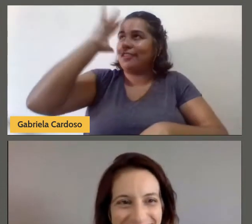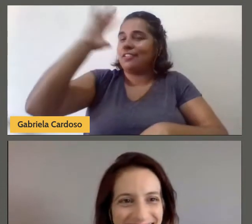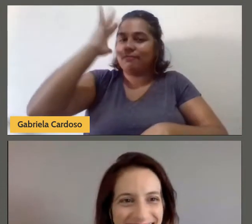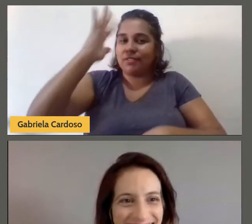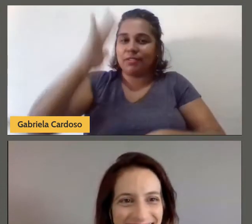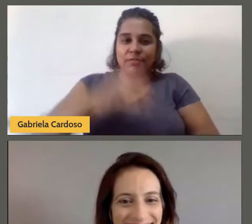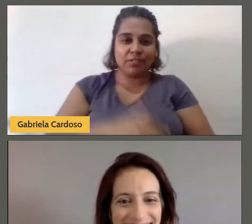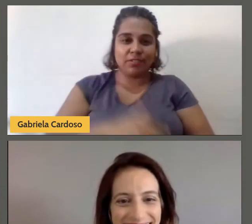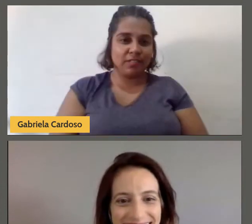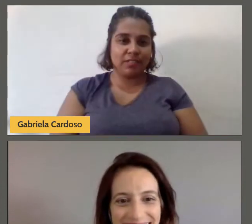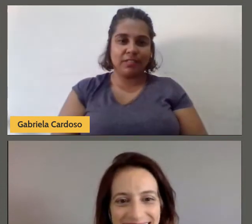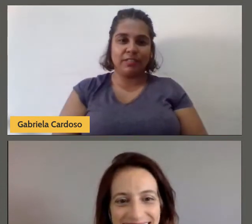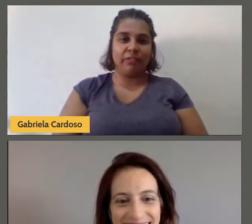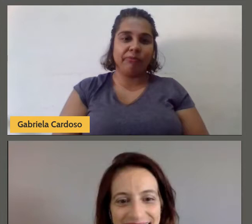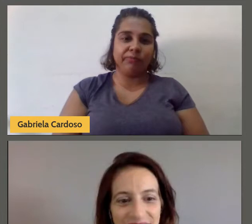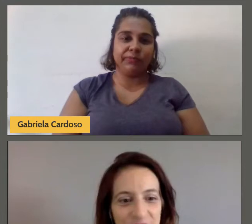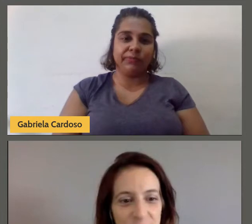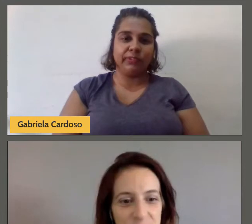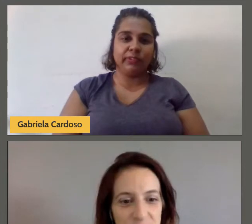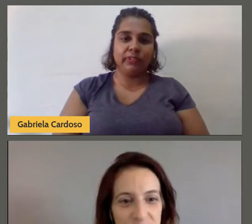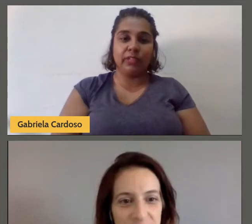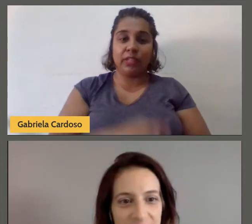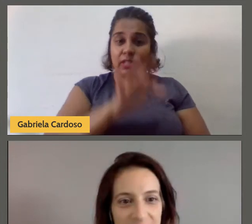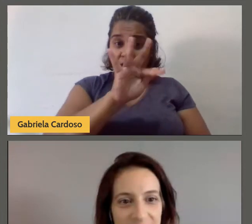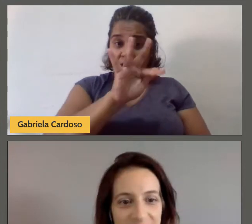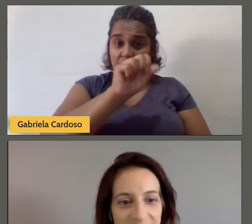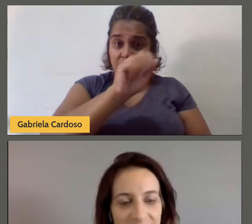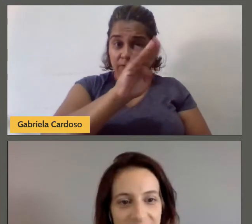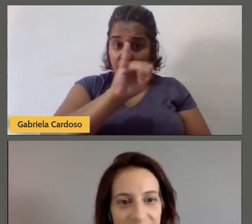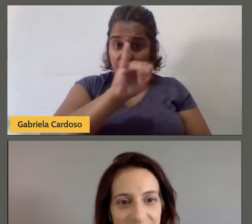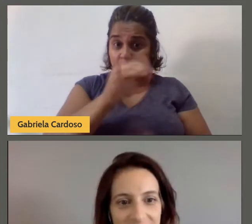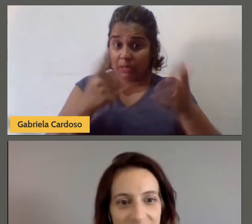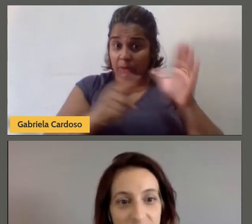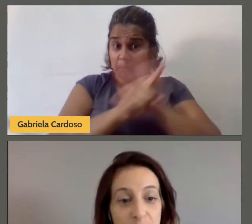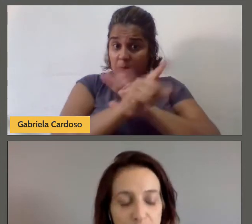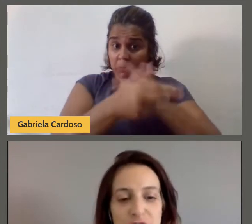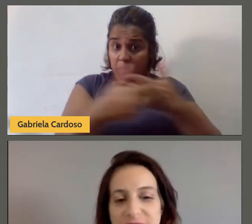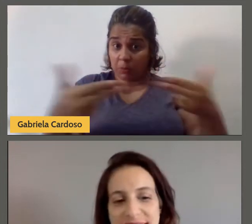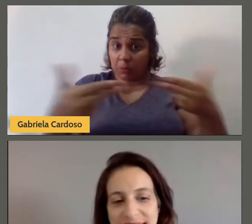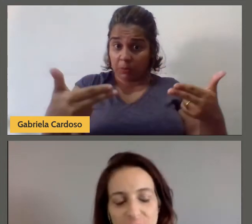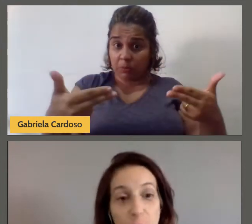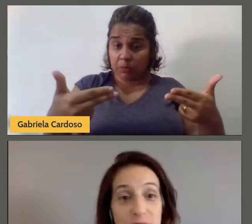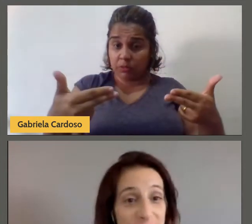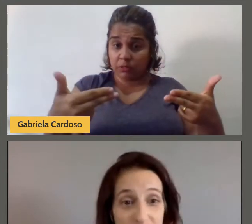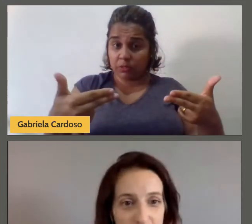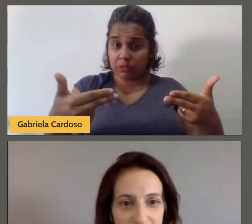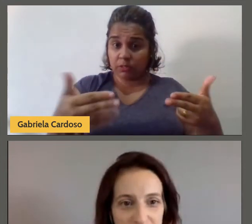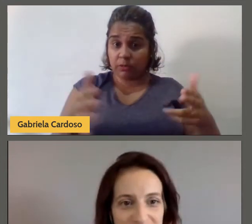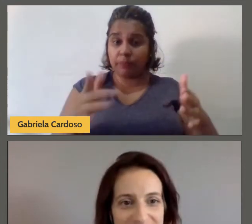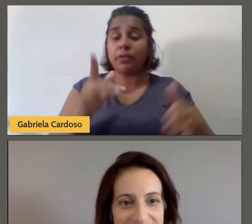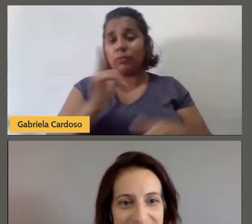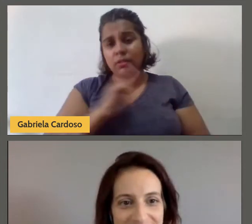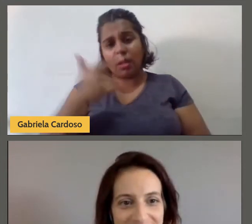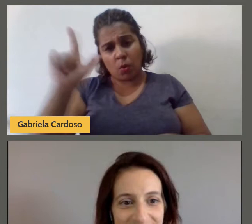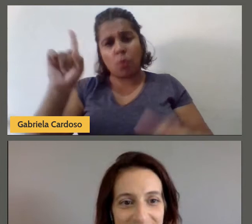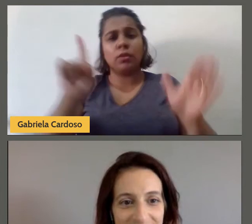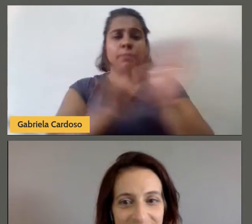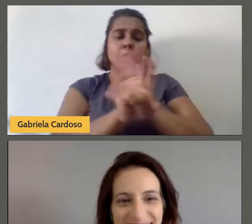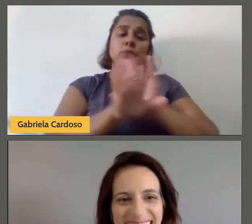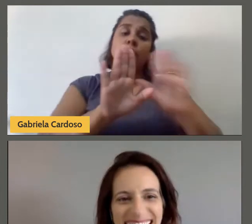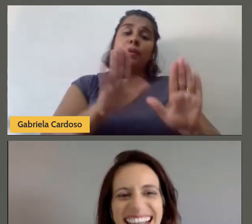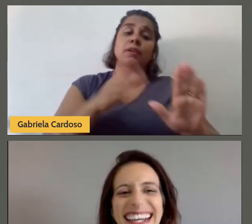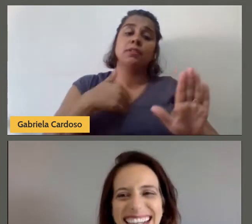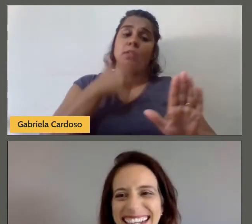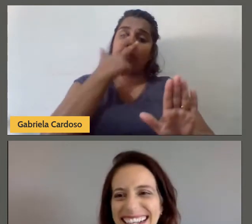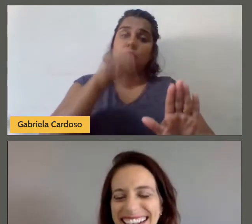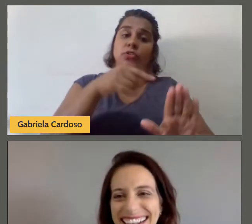Muito bom. Fabi, você tem alguma pergunta específica sobre o que a Camila falou? Posso... Pode fazer, tenho outras 1000 perguntas. Jump around